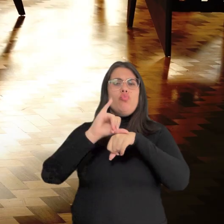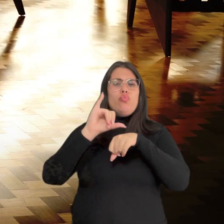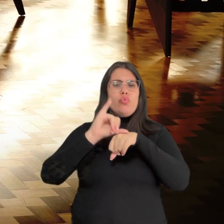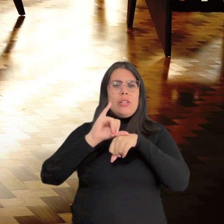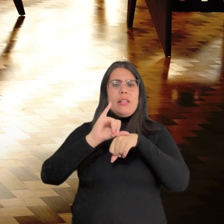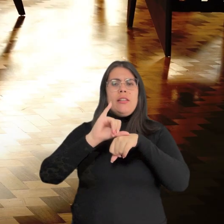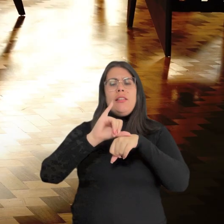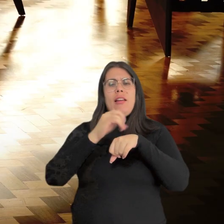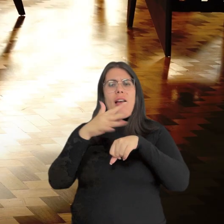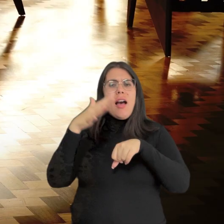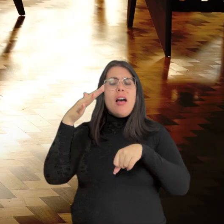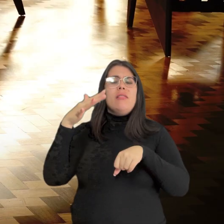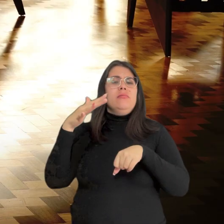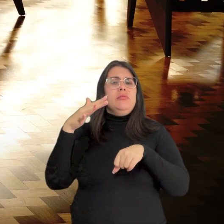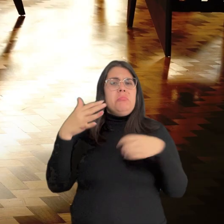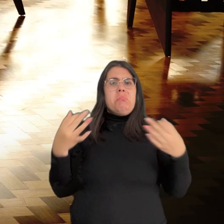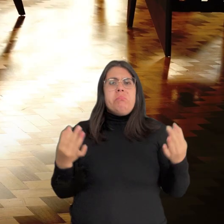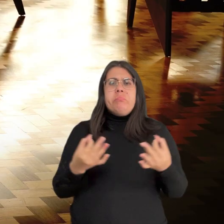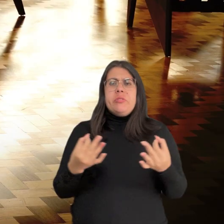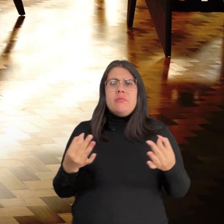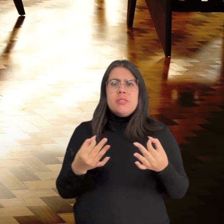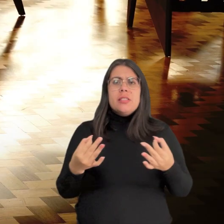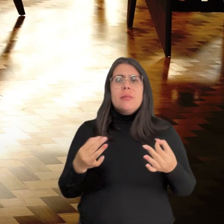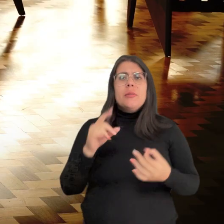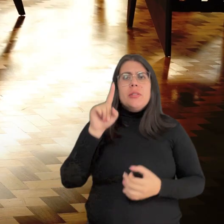vale a pena vocês identificarem,